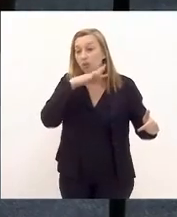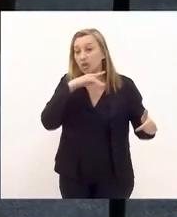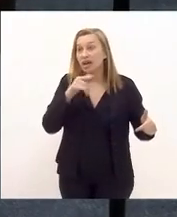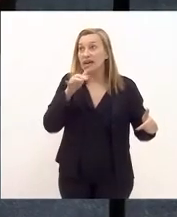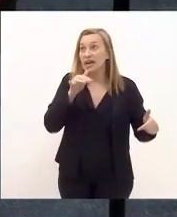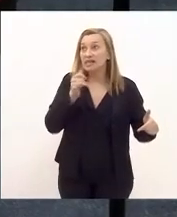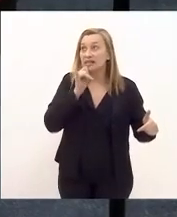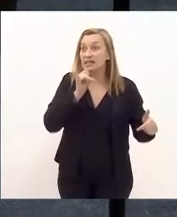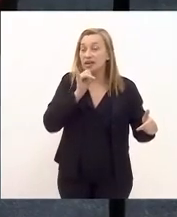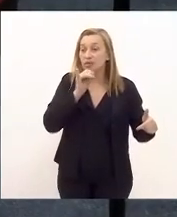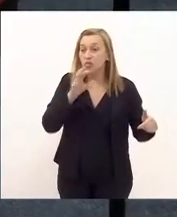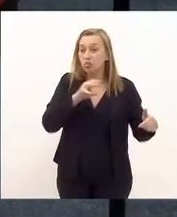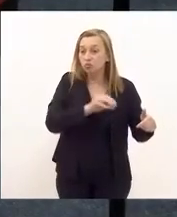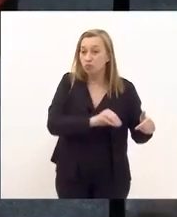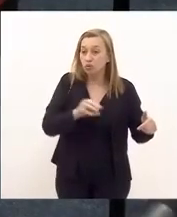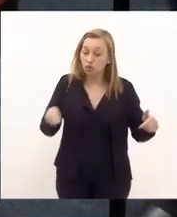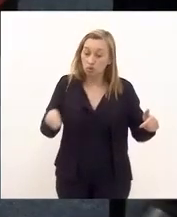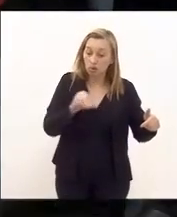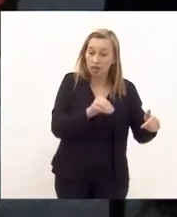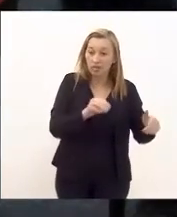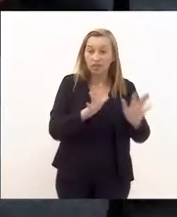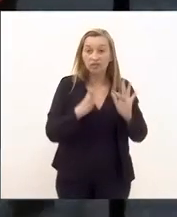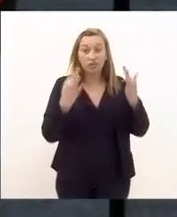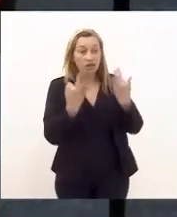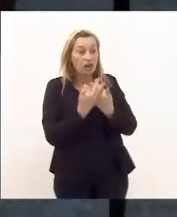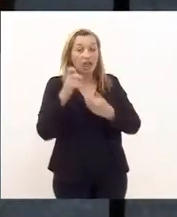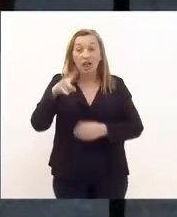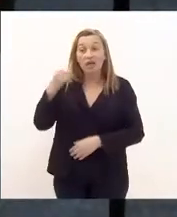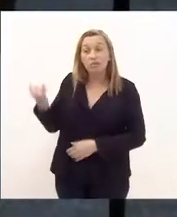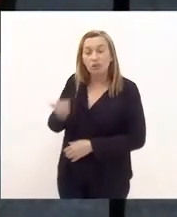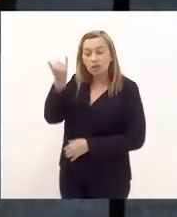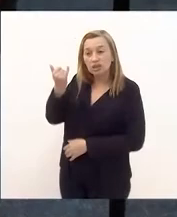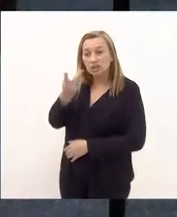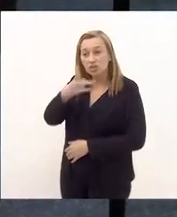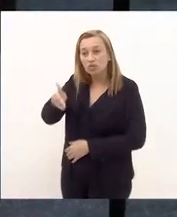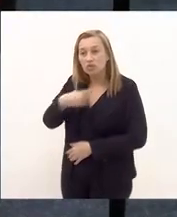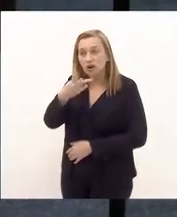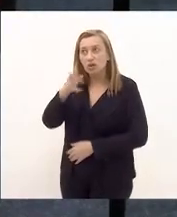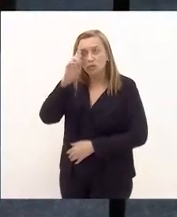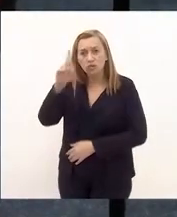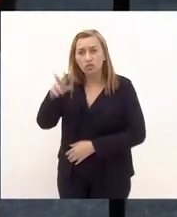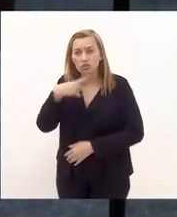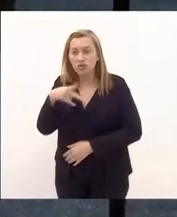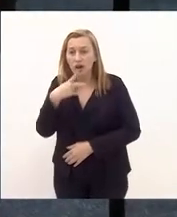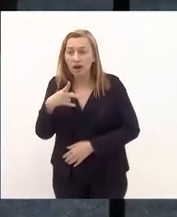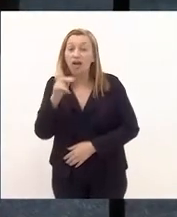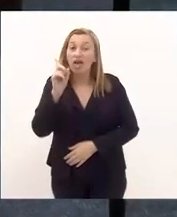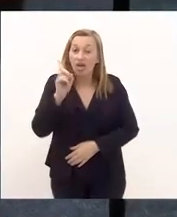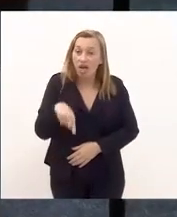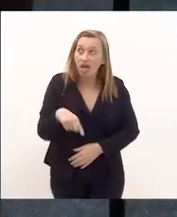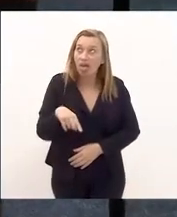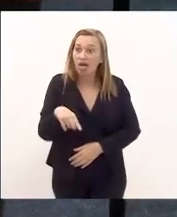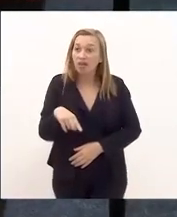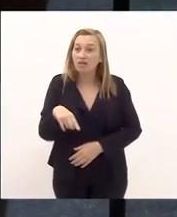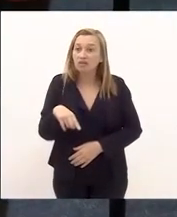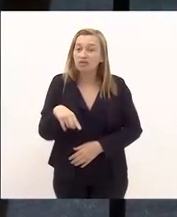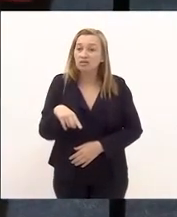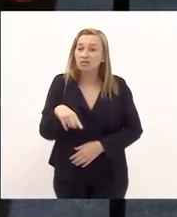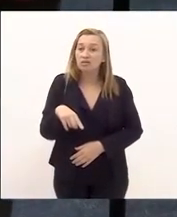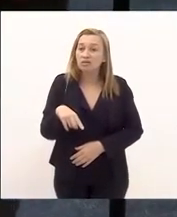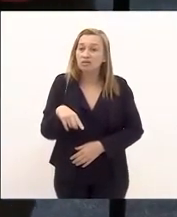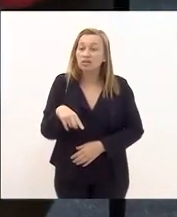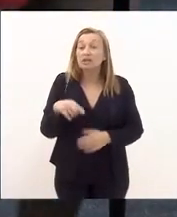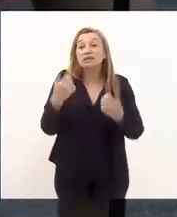famílias. Então, acho assim, muito importante a sua fala quando o senhor diz que é factível